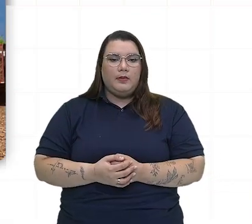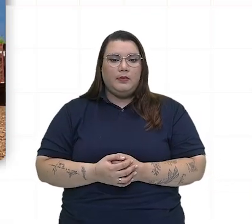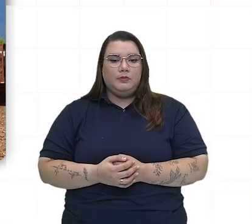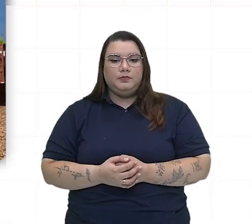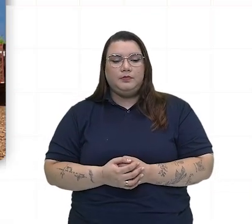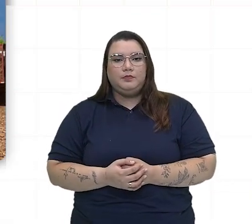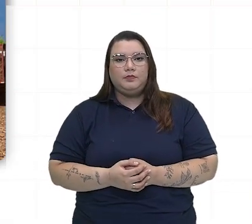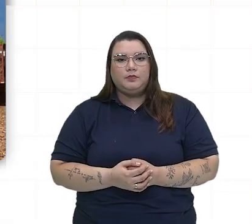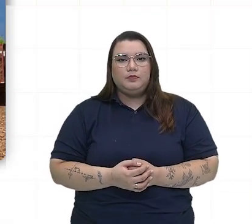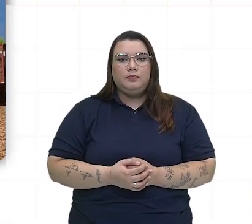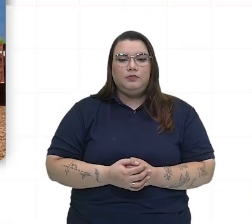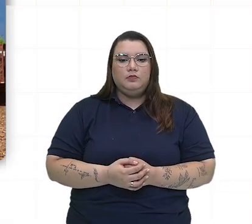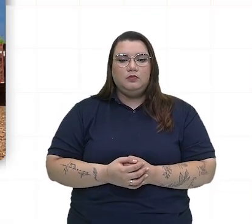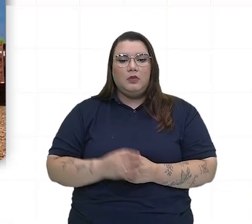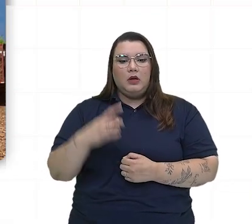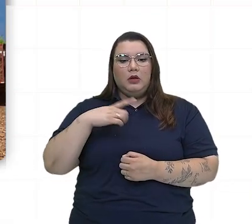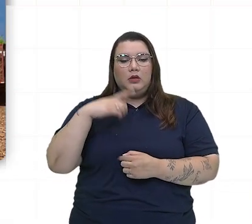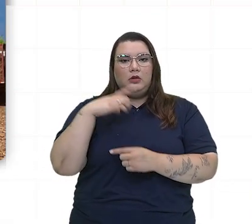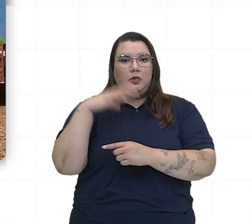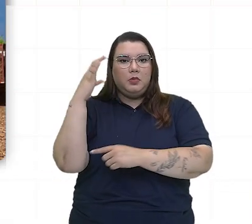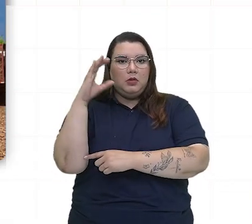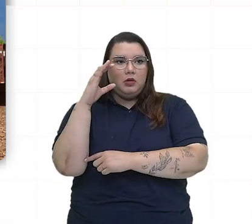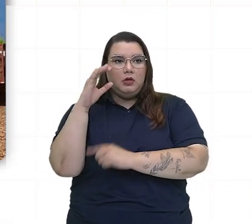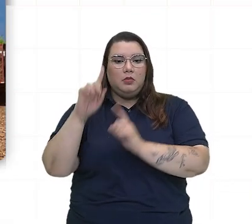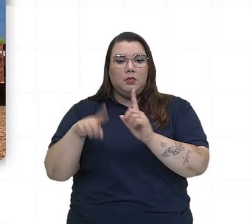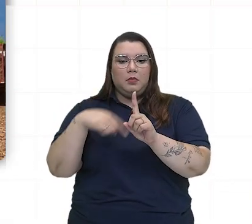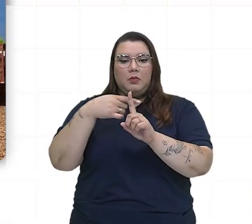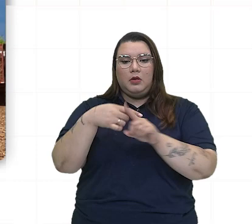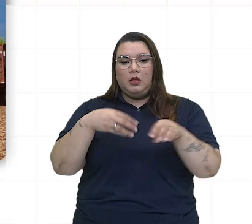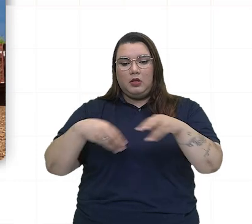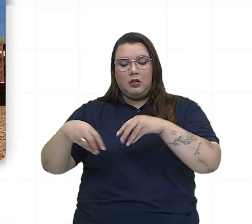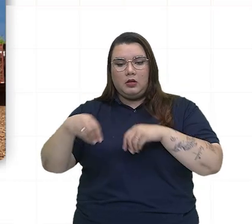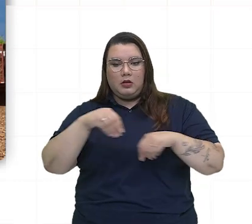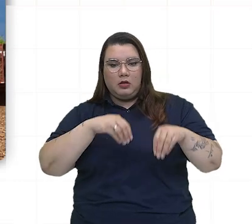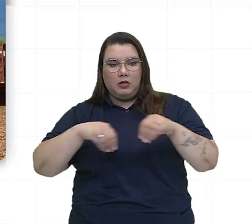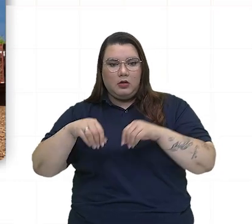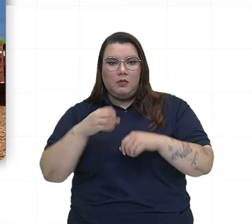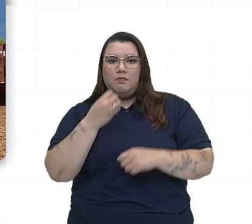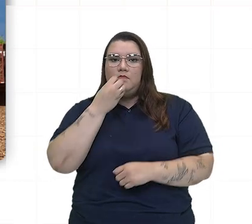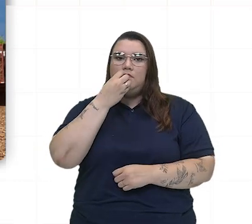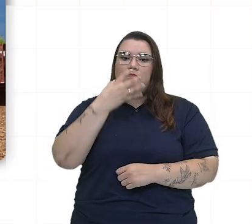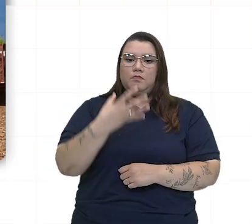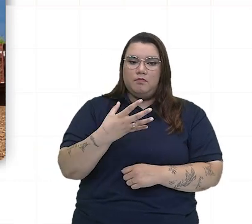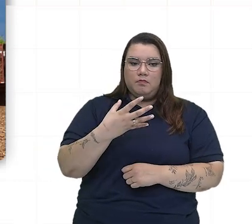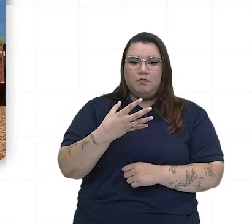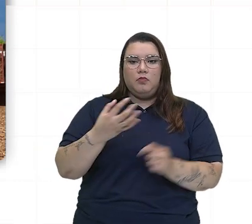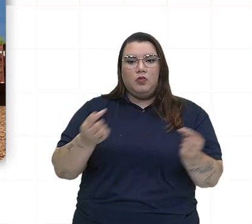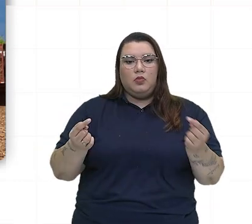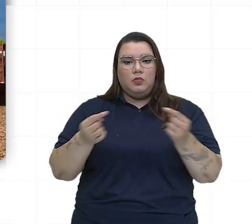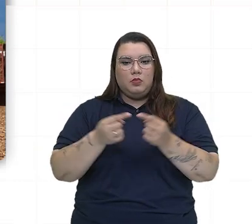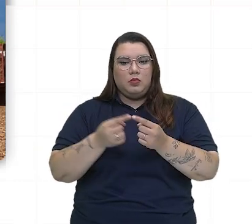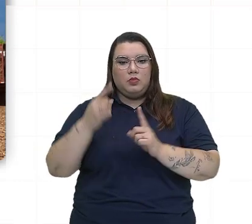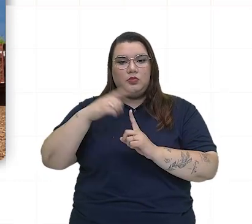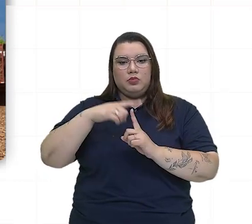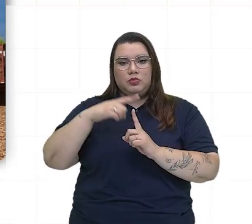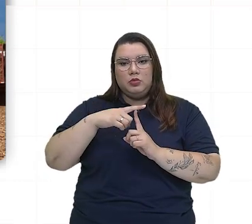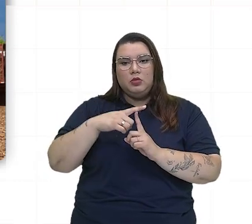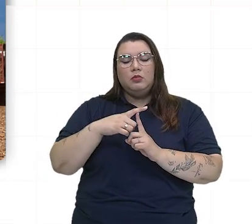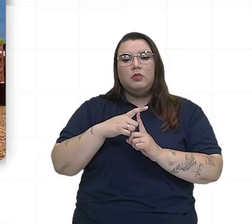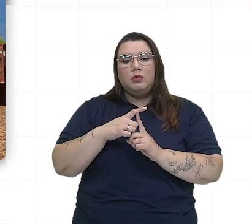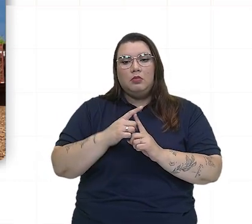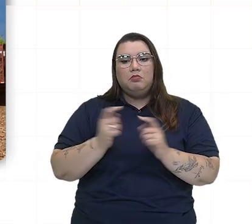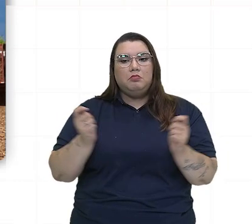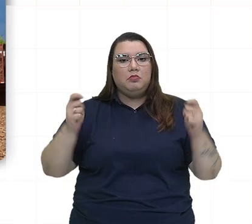do solo, do clima, nós vamos ter ali um solo, que é um solo de massapê, que